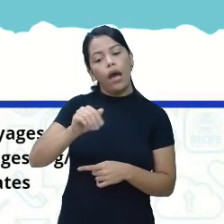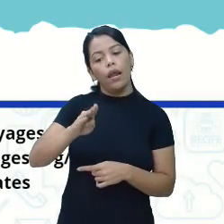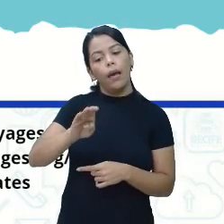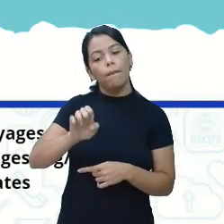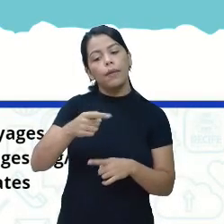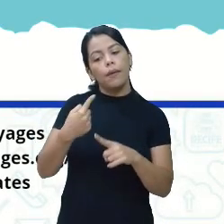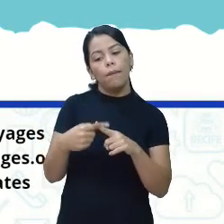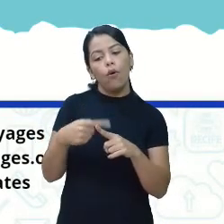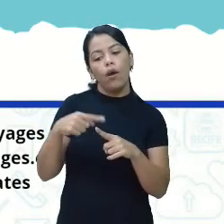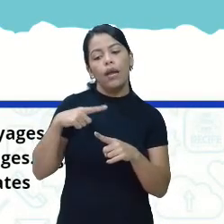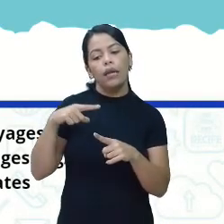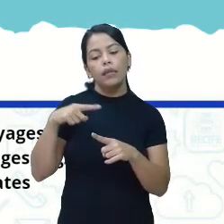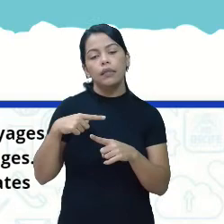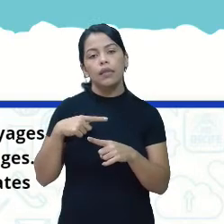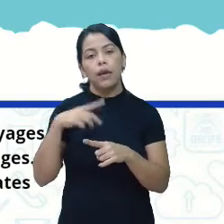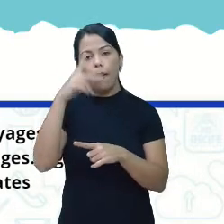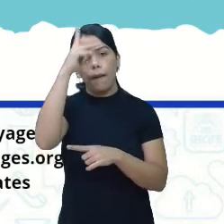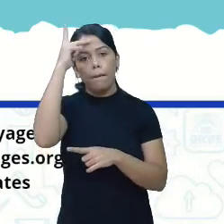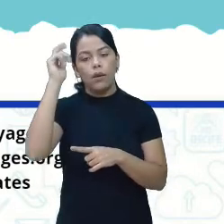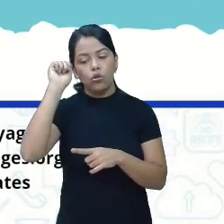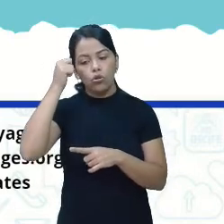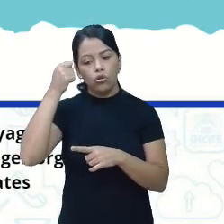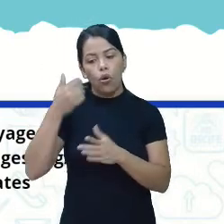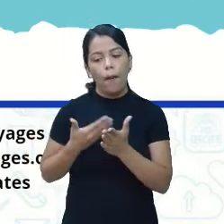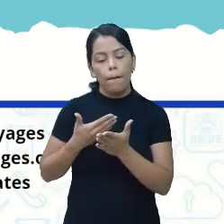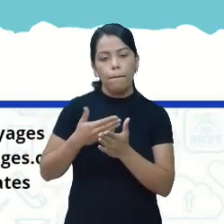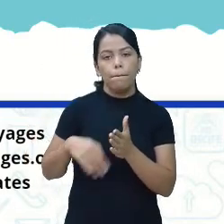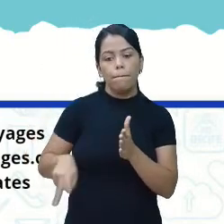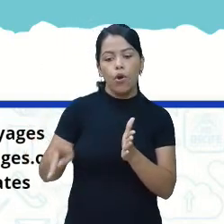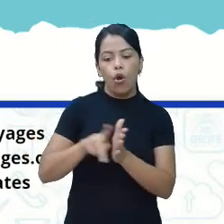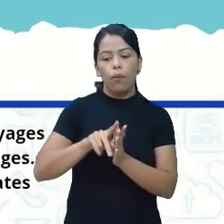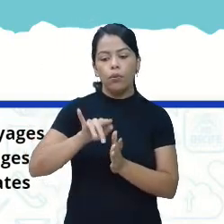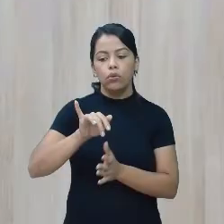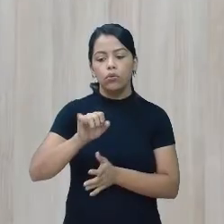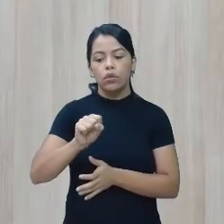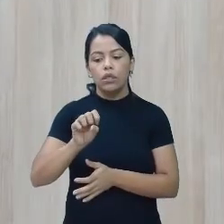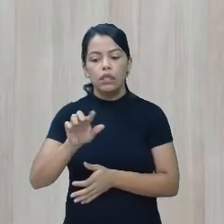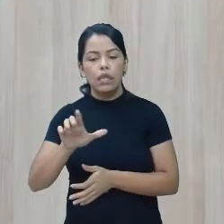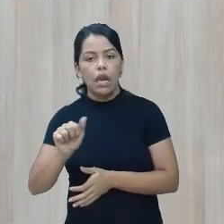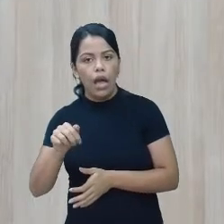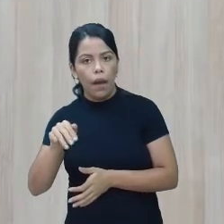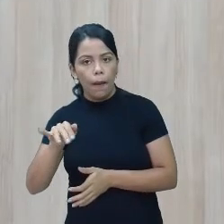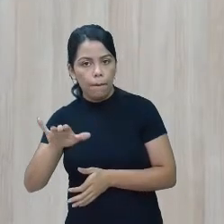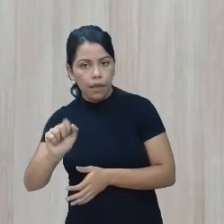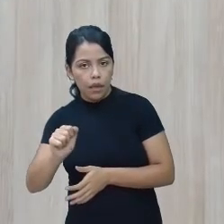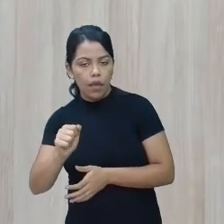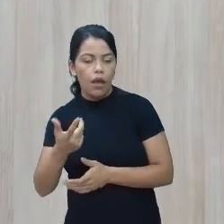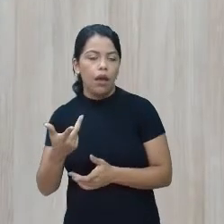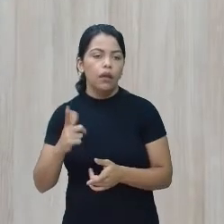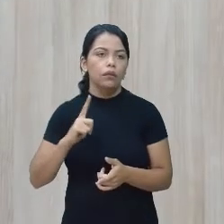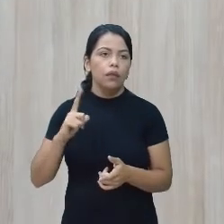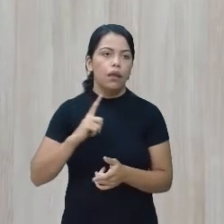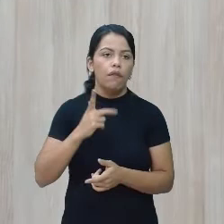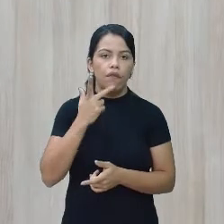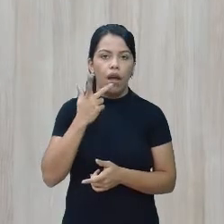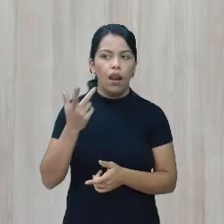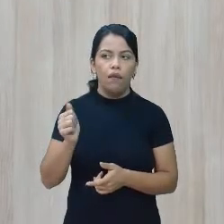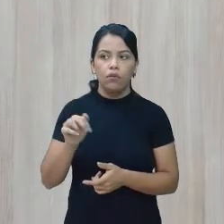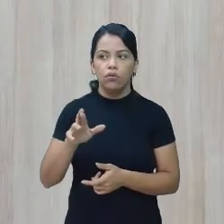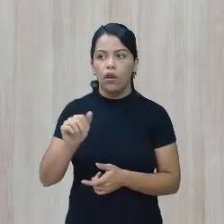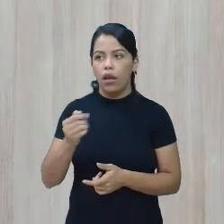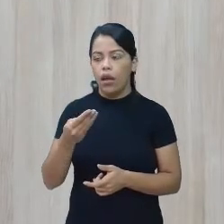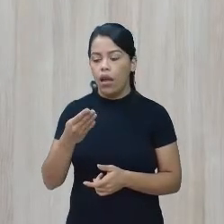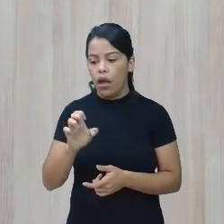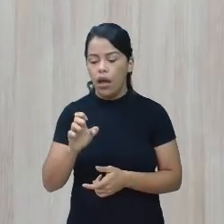pessoas de origem, aliás, de cultura islâmica, de religião islâmica, falante do árabe, resultante das guerras